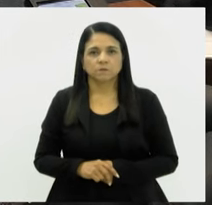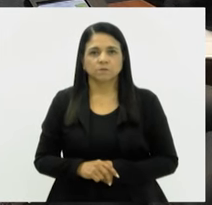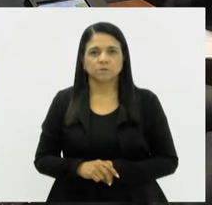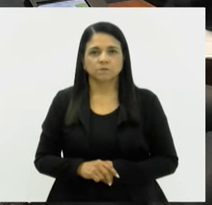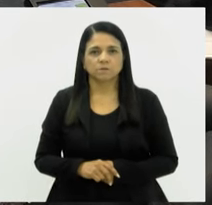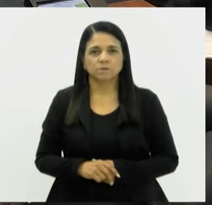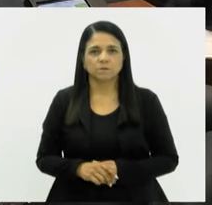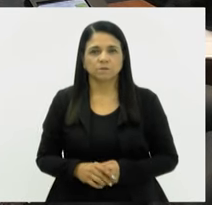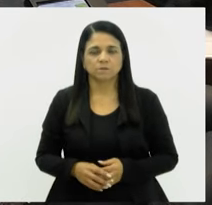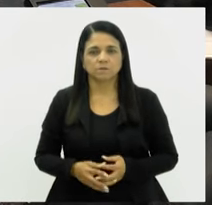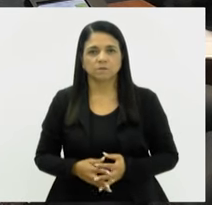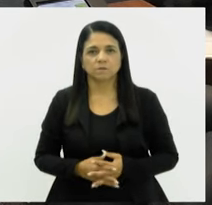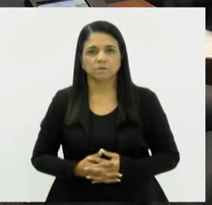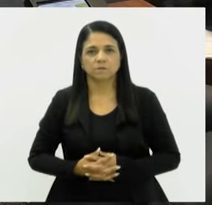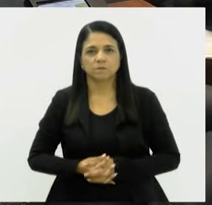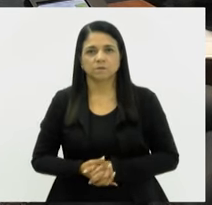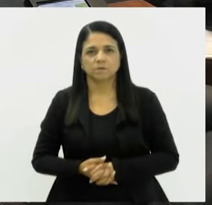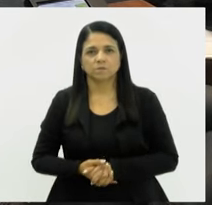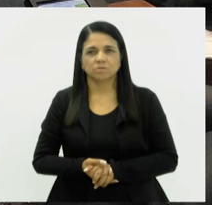aqui.